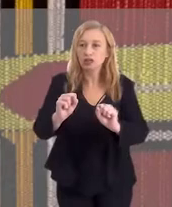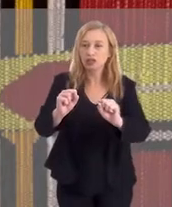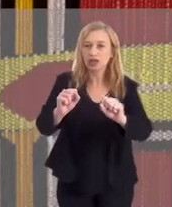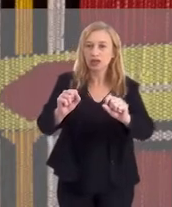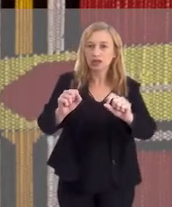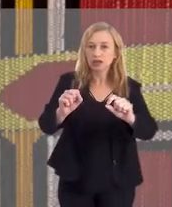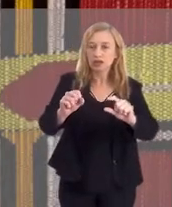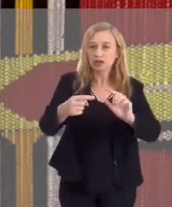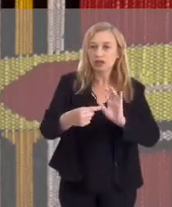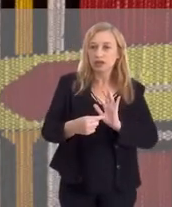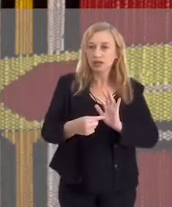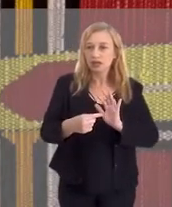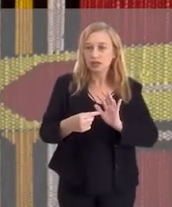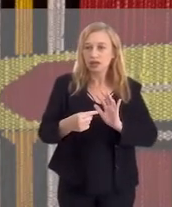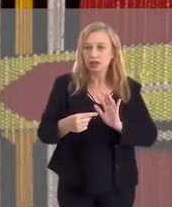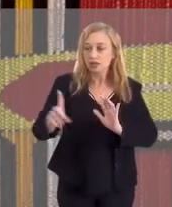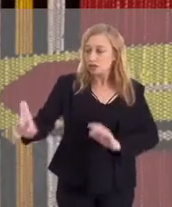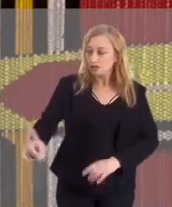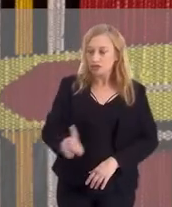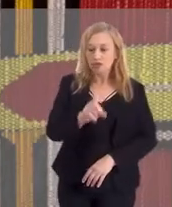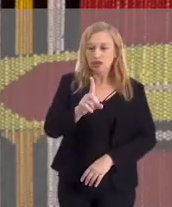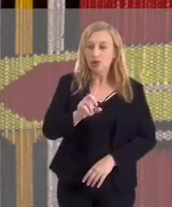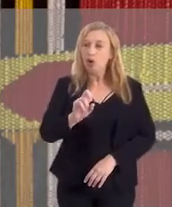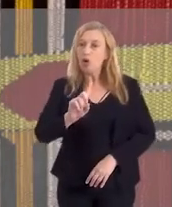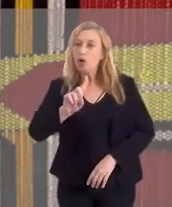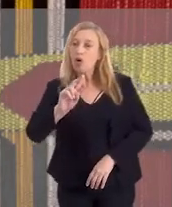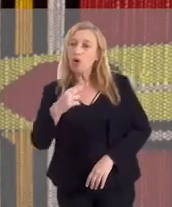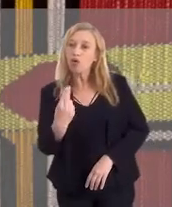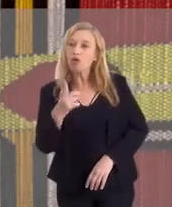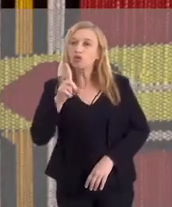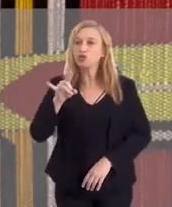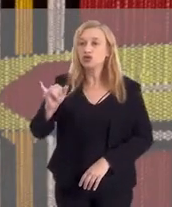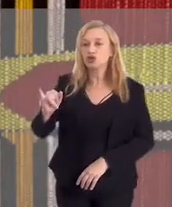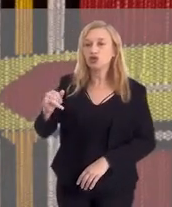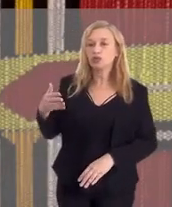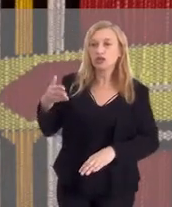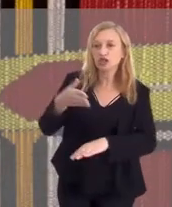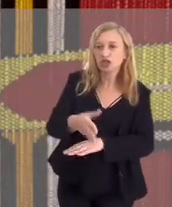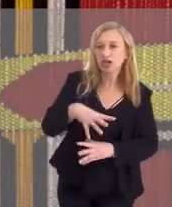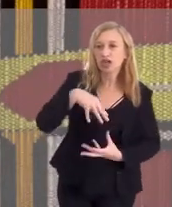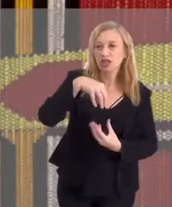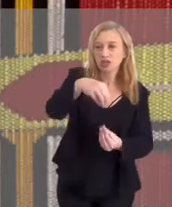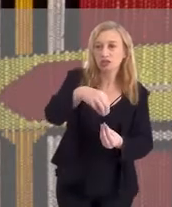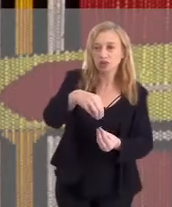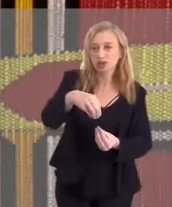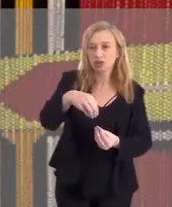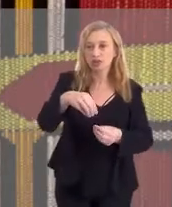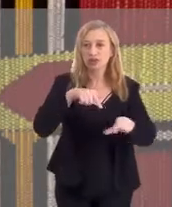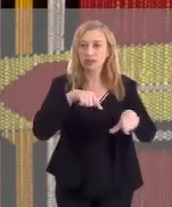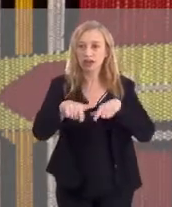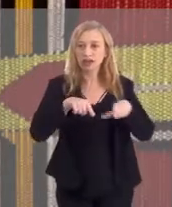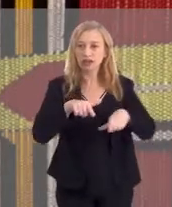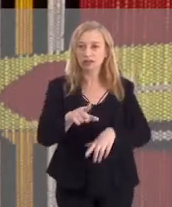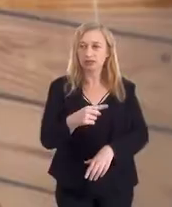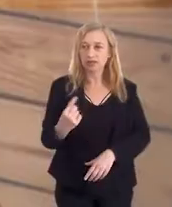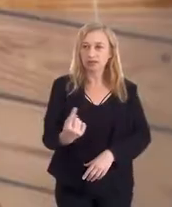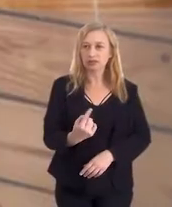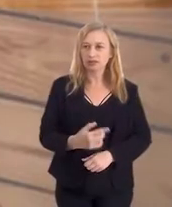gente, para quem tem a visão. Ou ele vai vir um dia em forma de espírito encantado